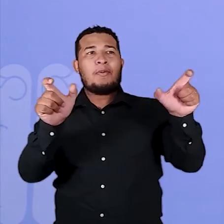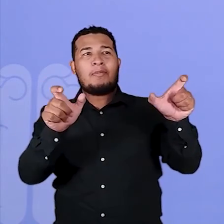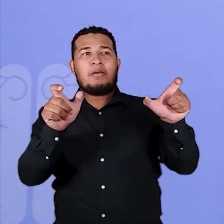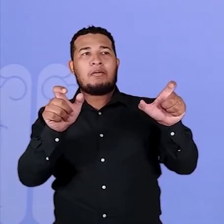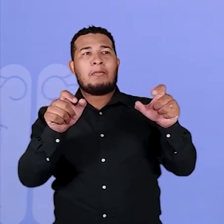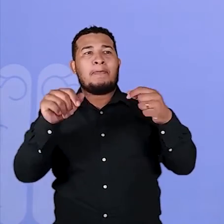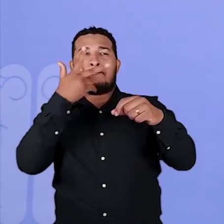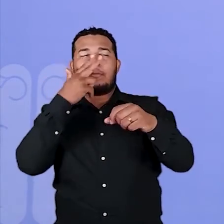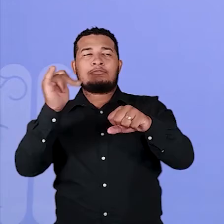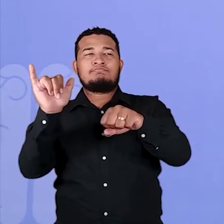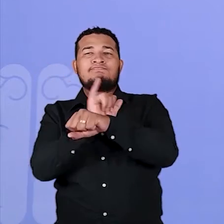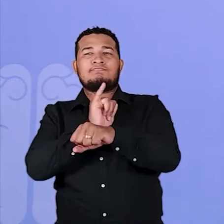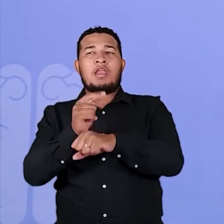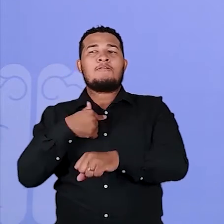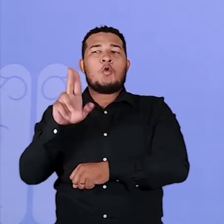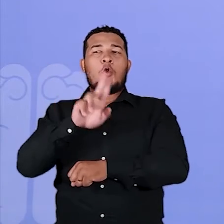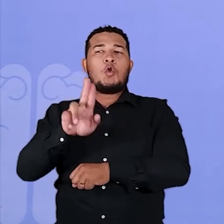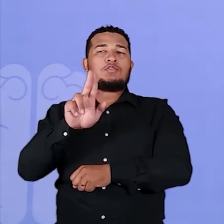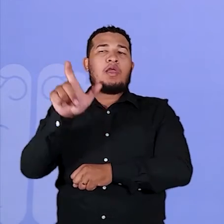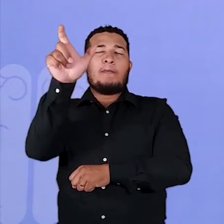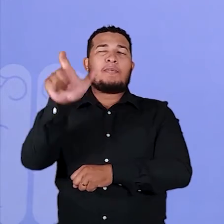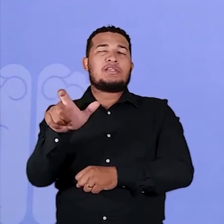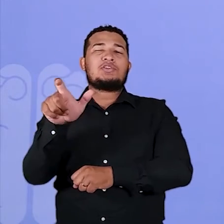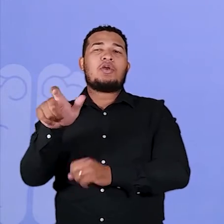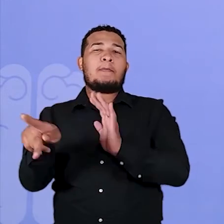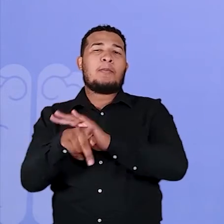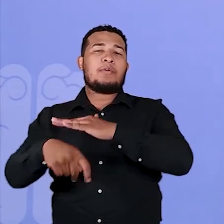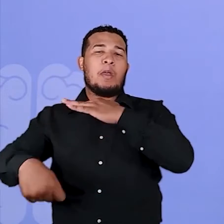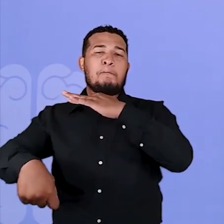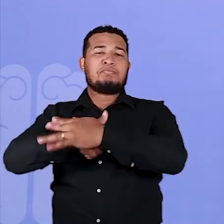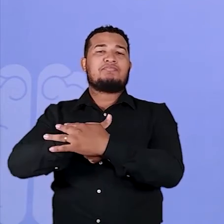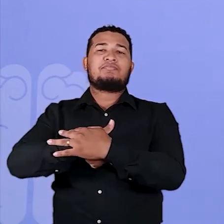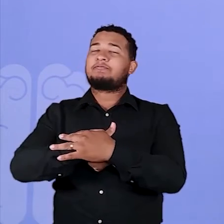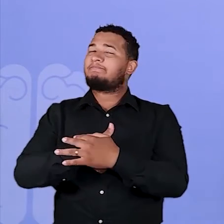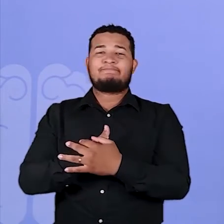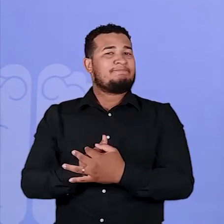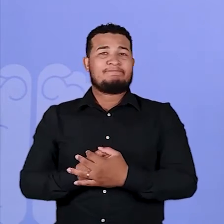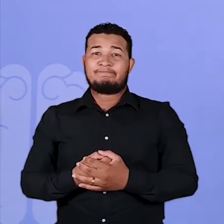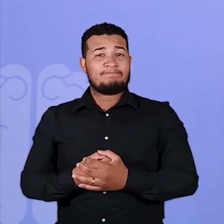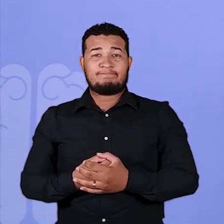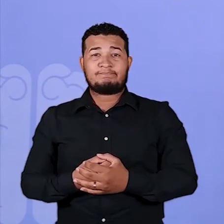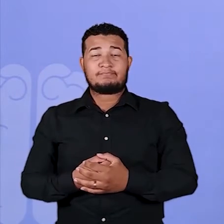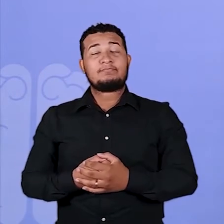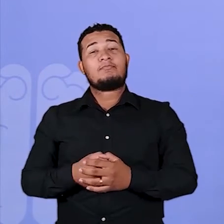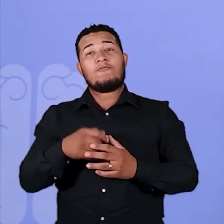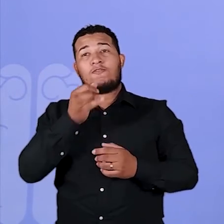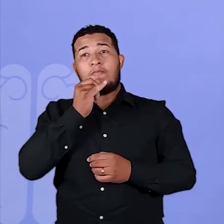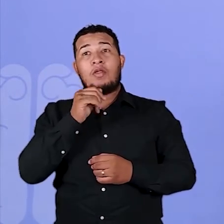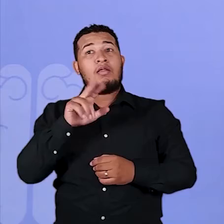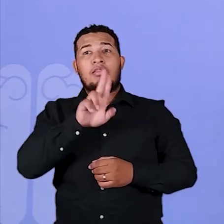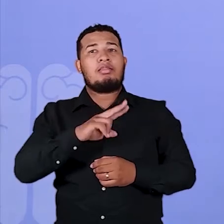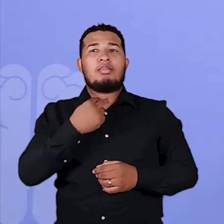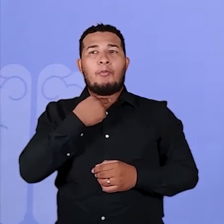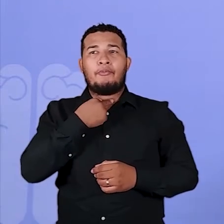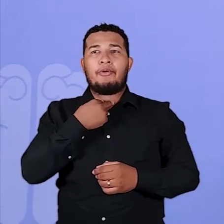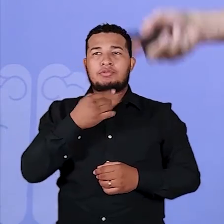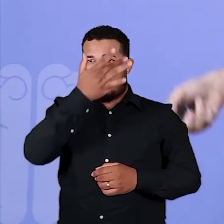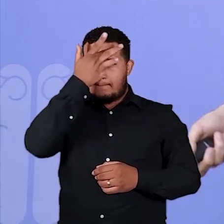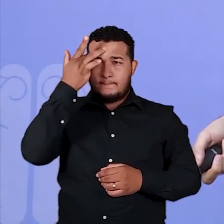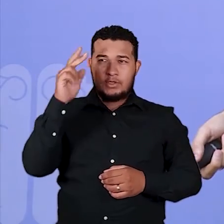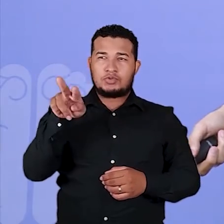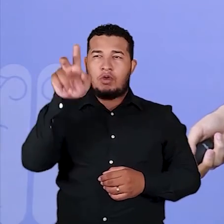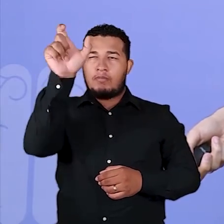como finalidade, como meio através do qual a nossa ação acontece. Eu não posso, por exemplo, usar